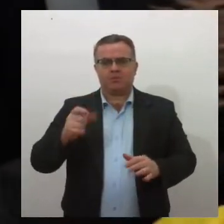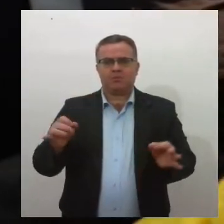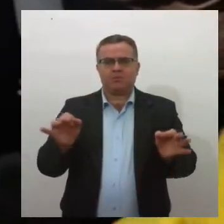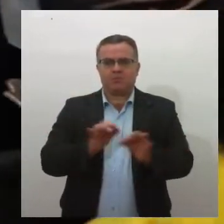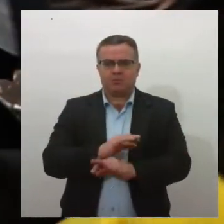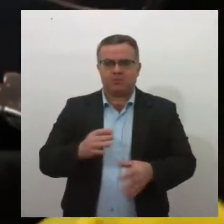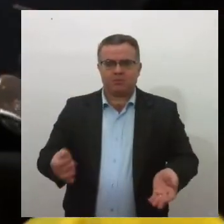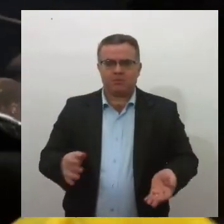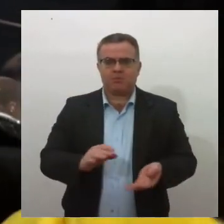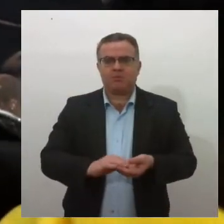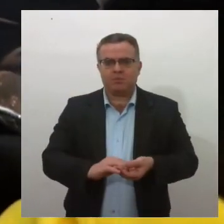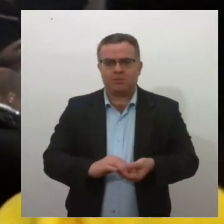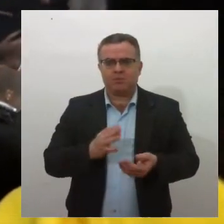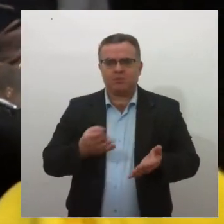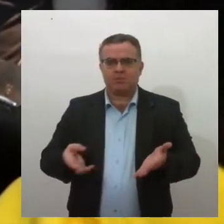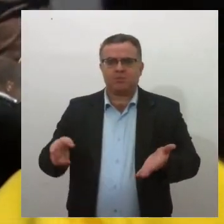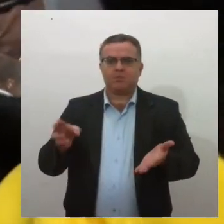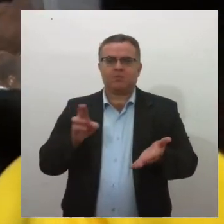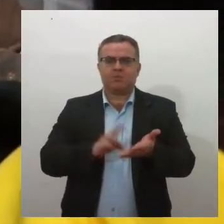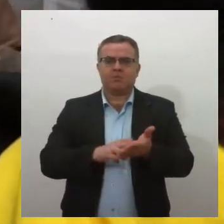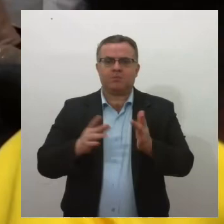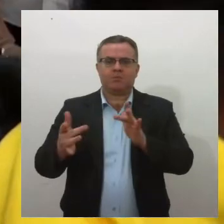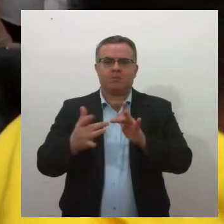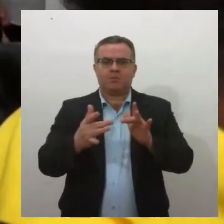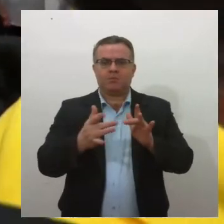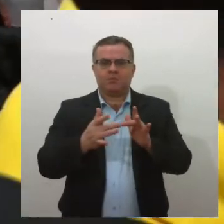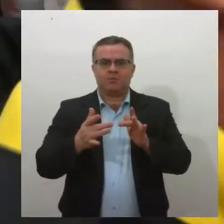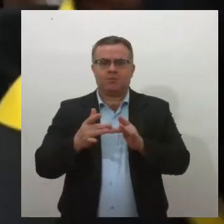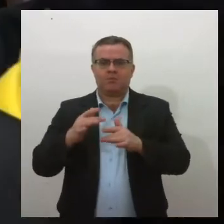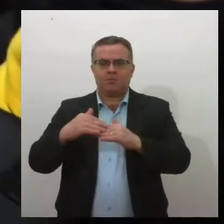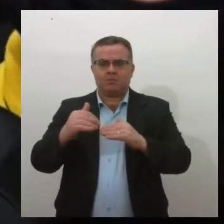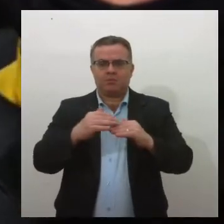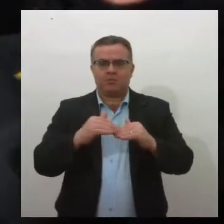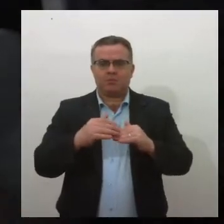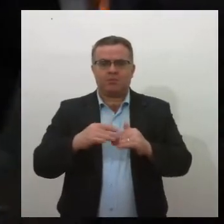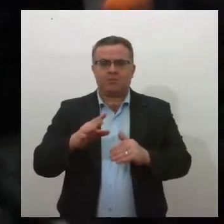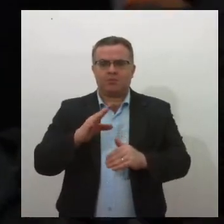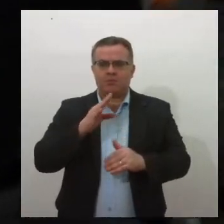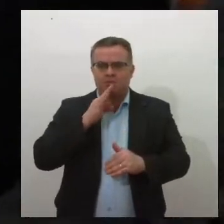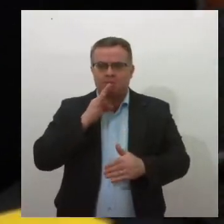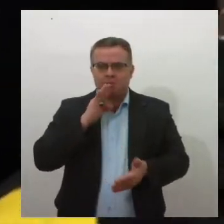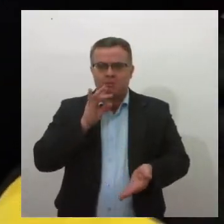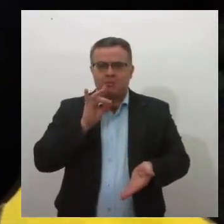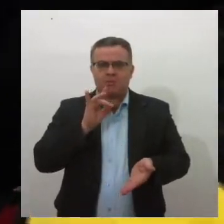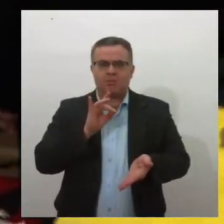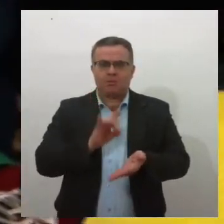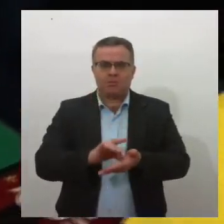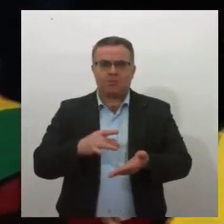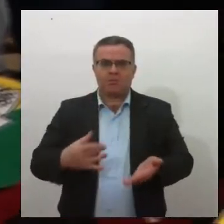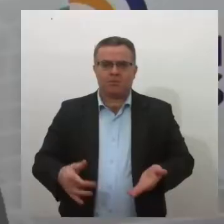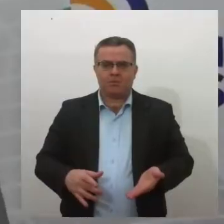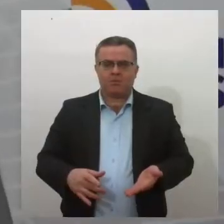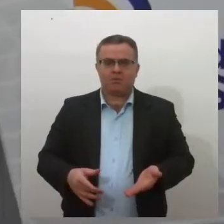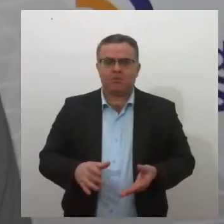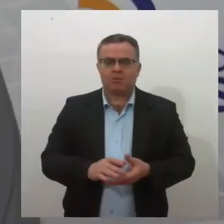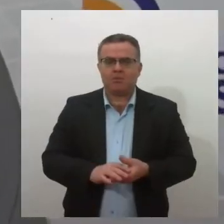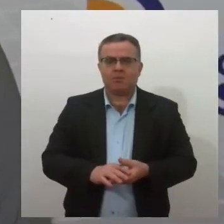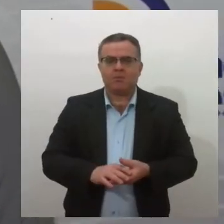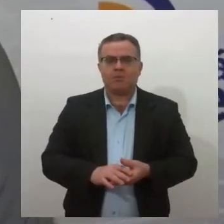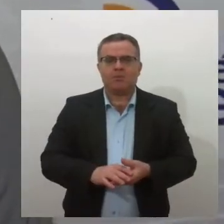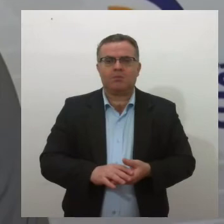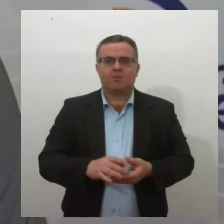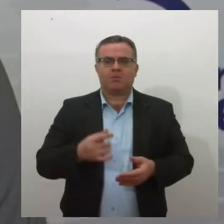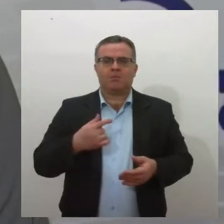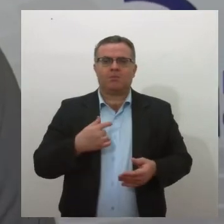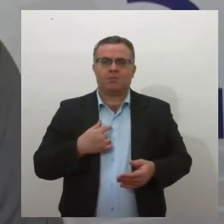o que lhe garantiu contar com a admiração e reconhecimento até dos adversários. Eu tive a honra